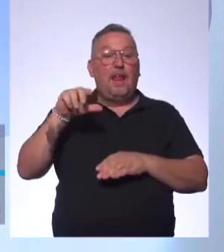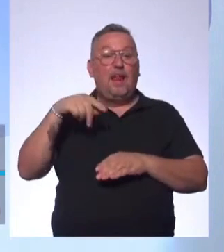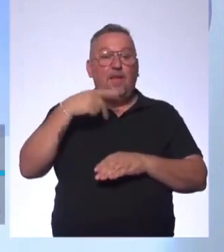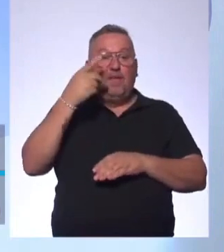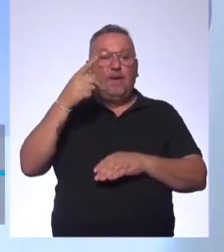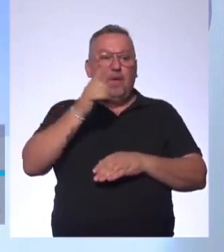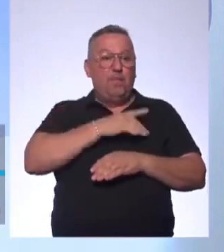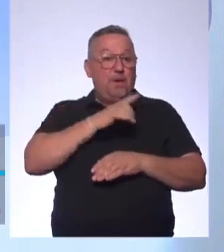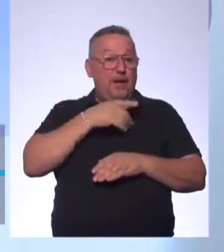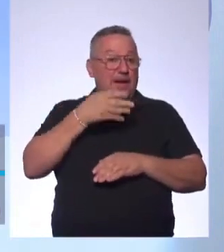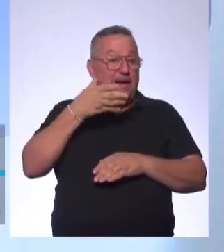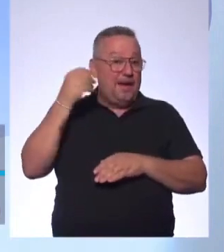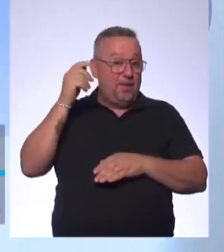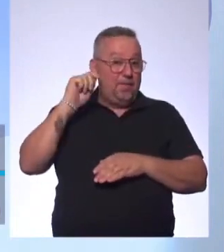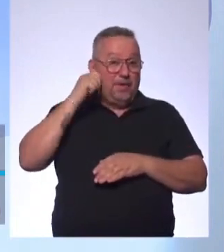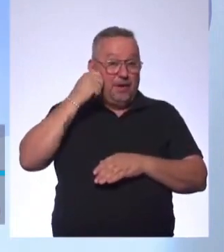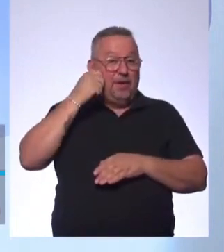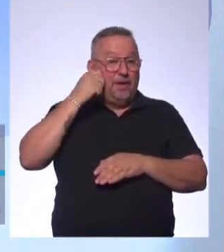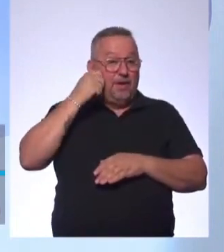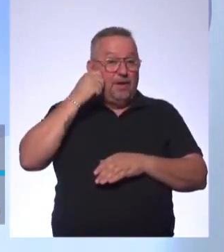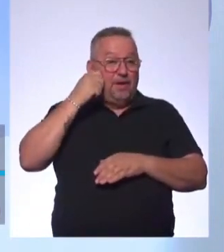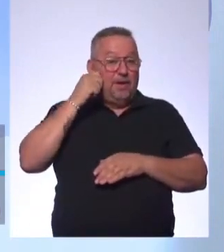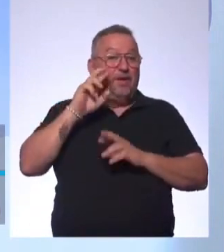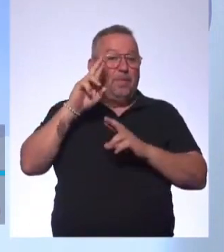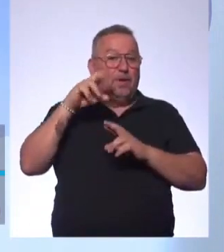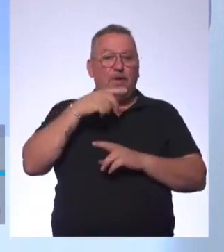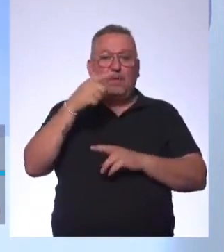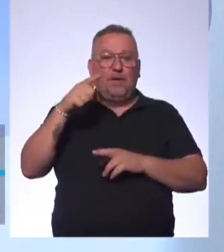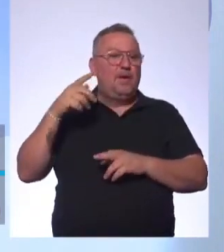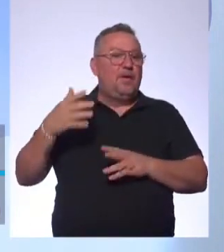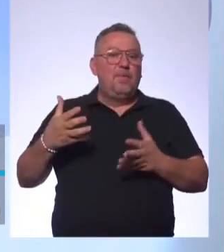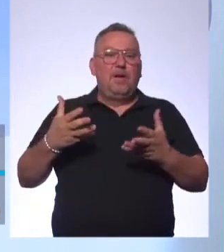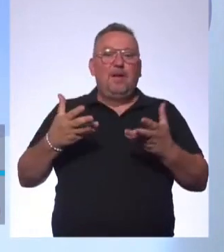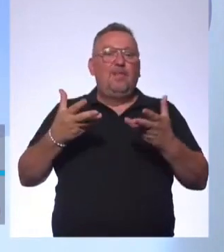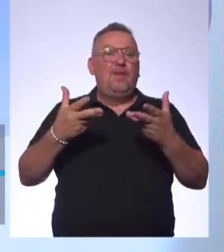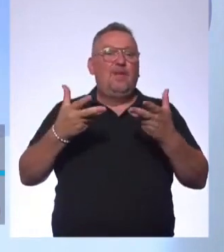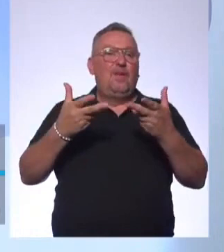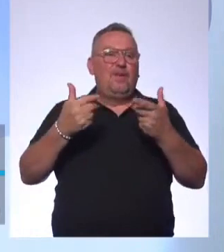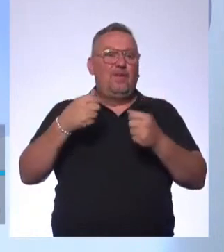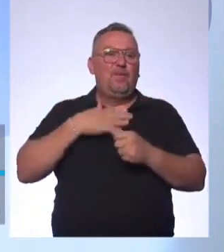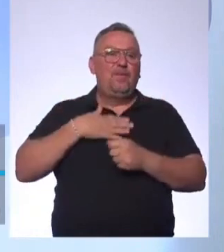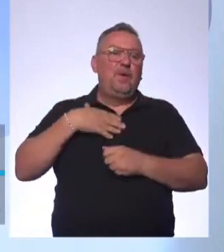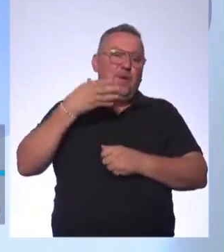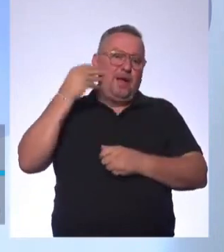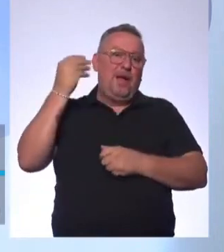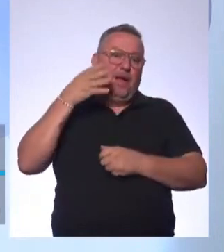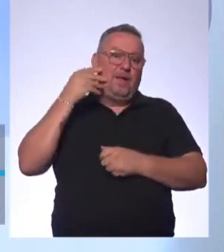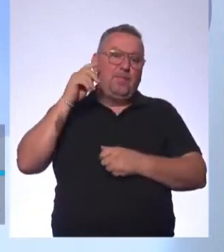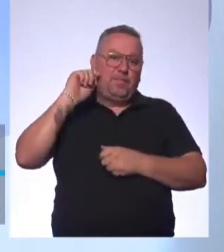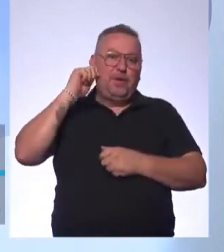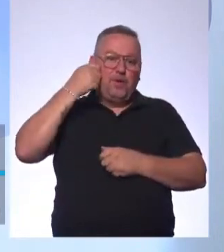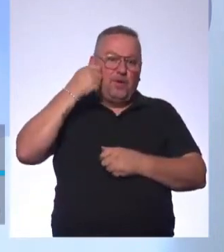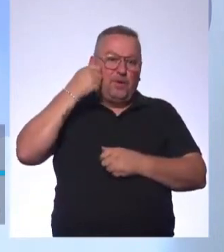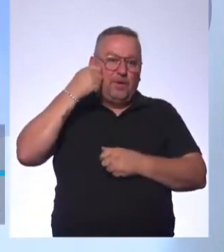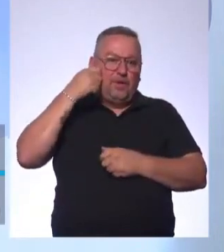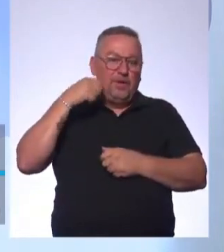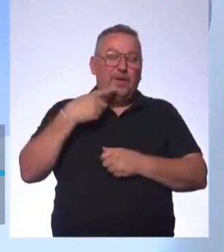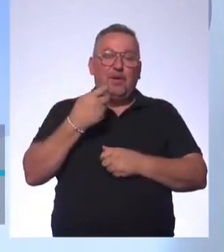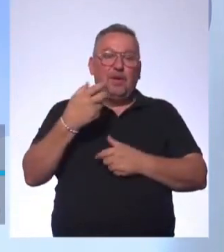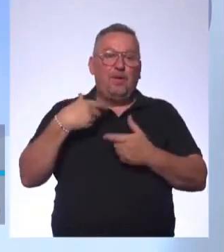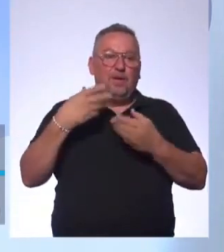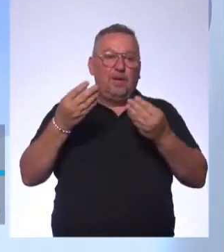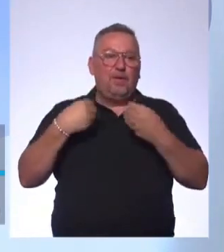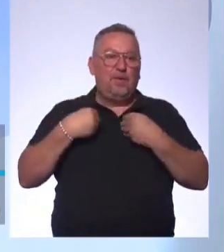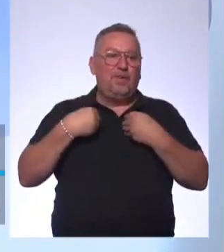medo de gato preto. Tinha, né, medo de gato preto. Espero que não tenha, porque eles são maravilhosos. O meu gato um dos meus gatos é preto e a única coisa que ele me